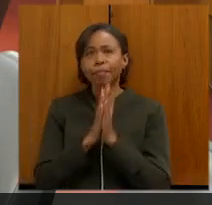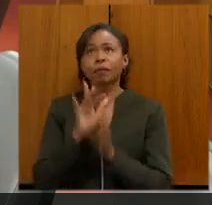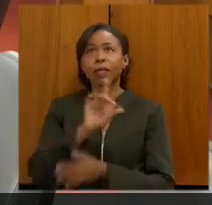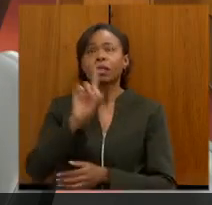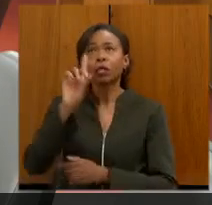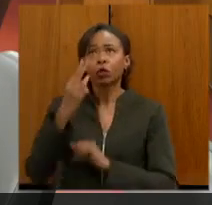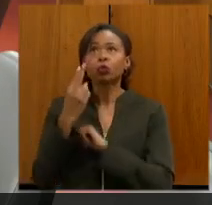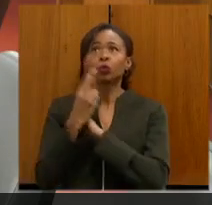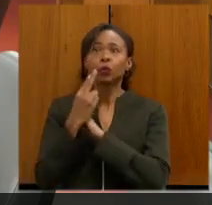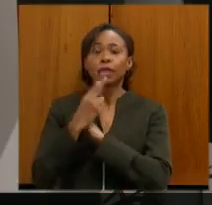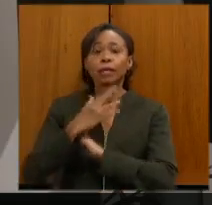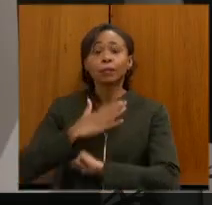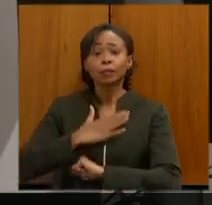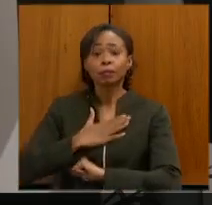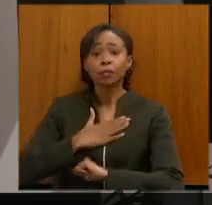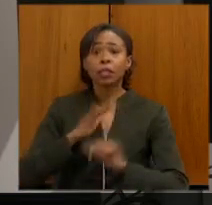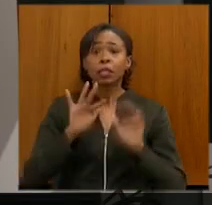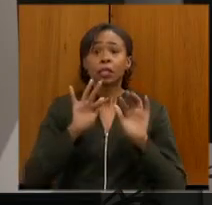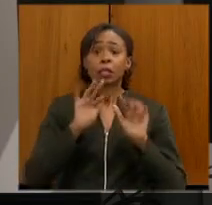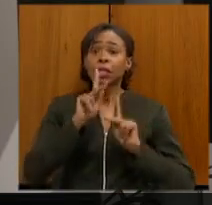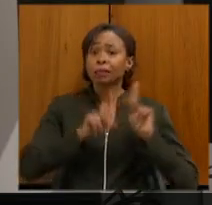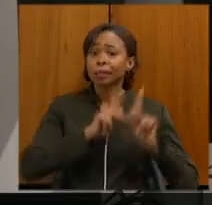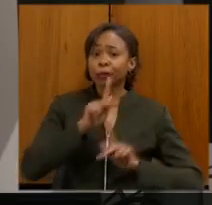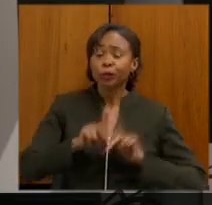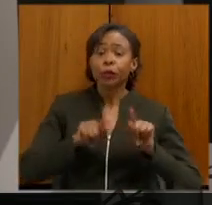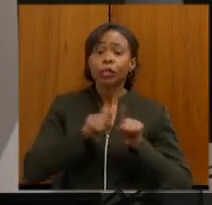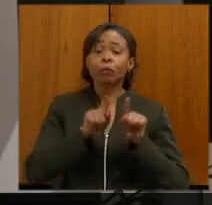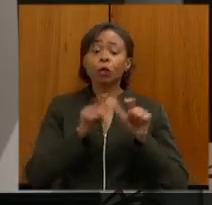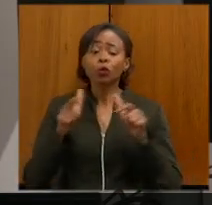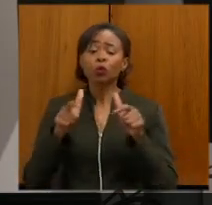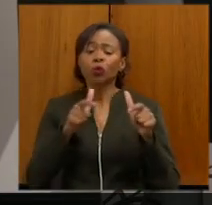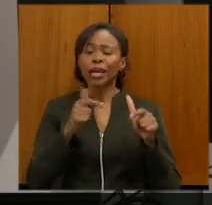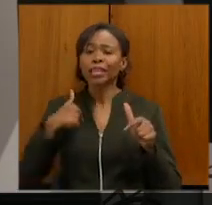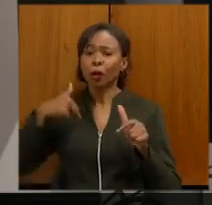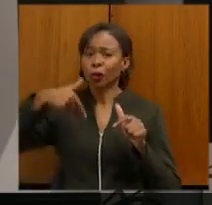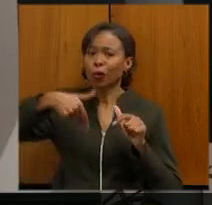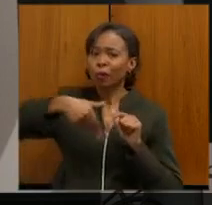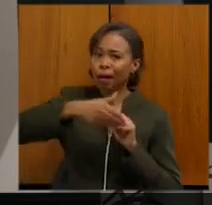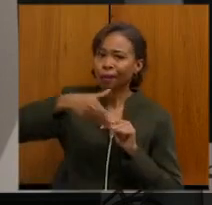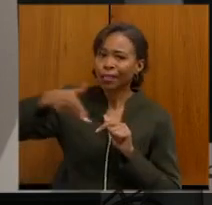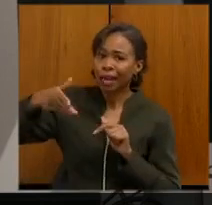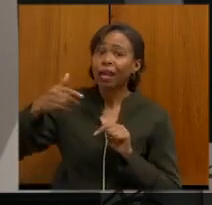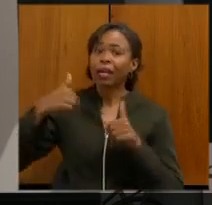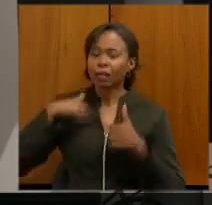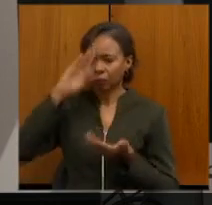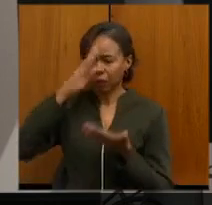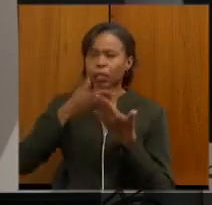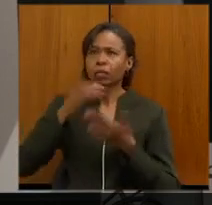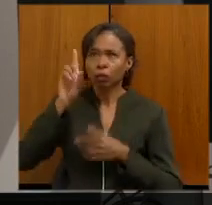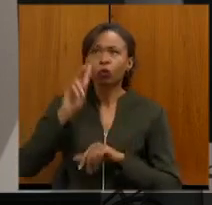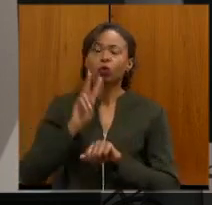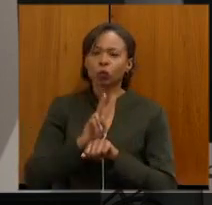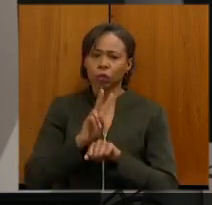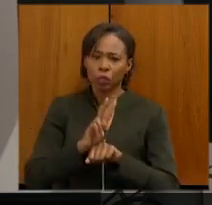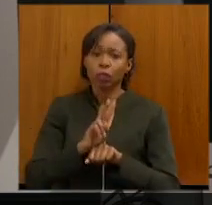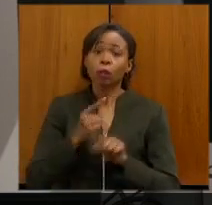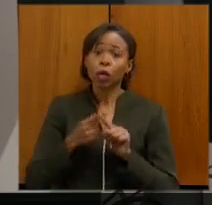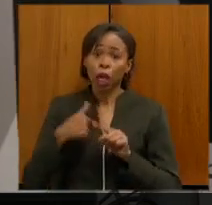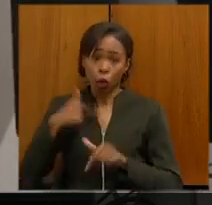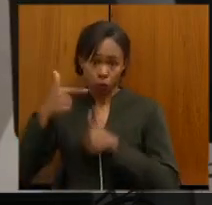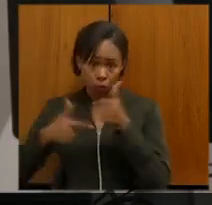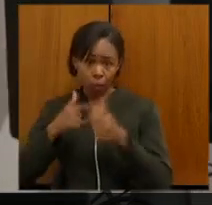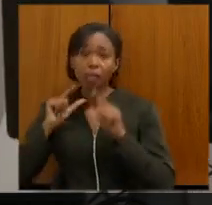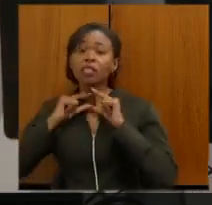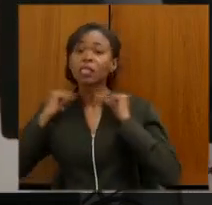para tomar conta de mim das pessoas e do ambiente por onde eu passar e nesse momento eu queria que ele tá fazendo isso que quando eu vou trabalhar